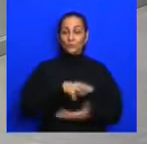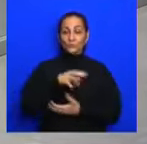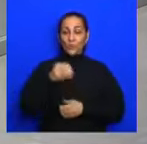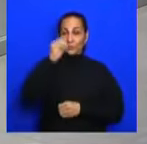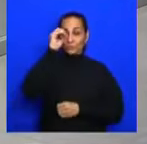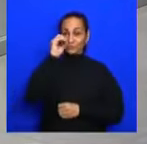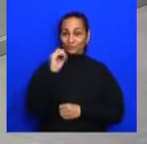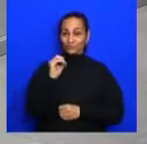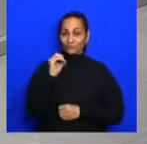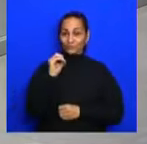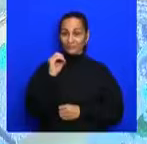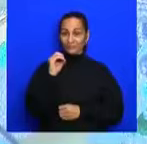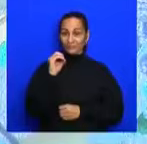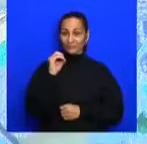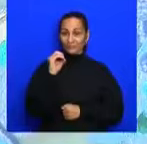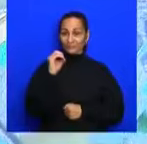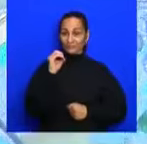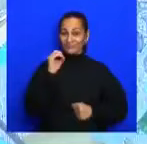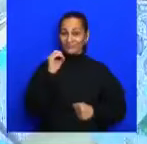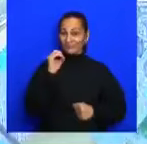ligado, bolas posicionadas,